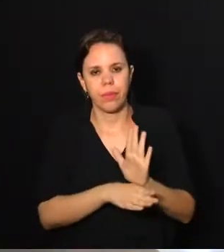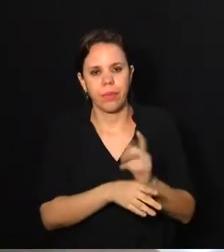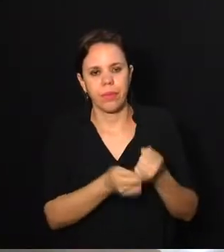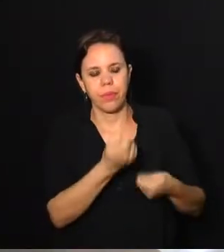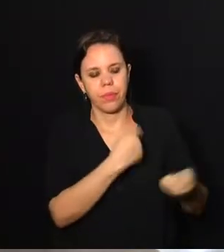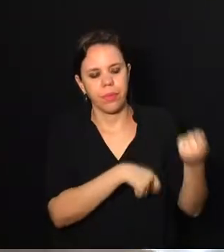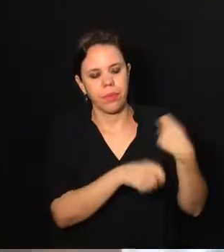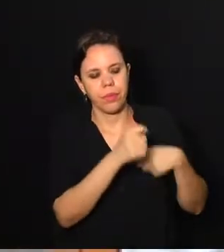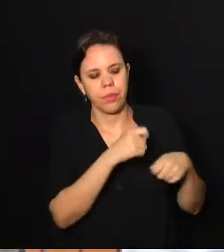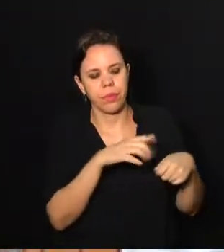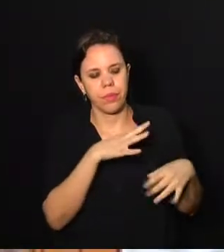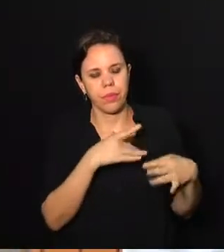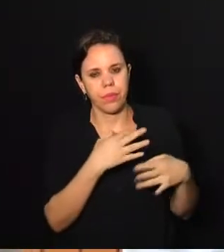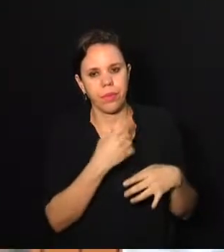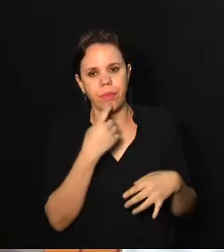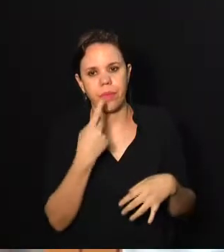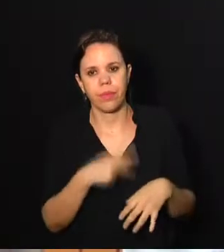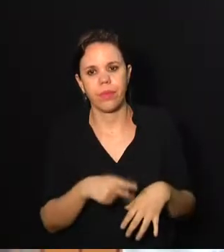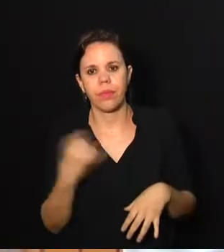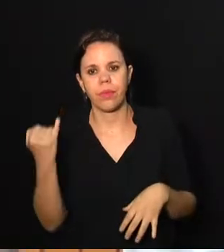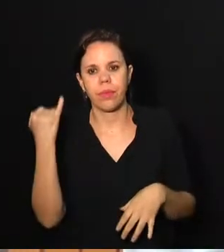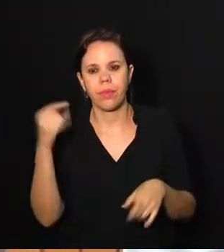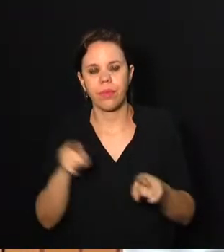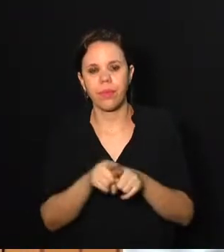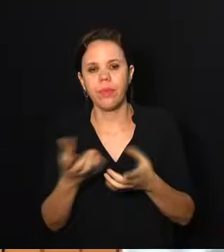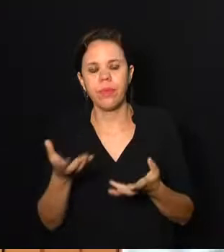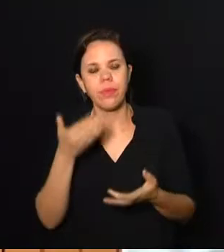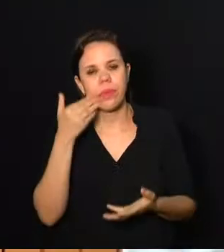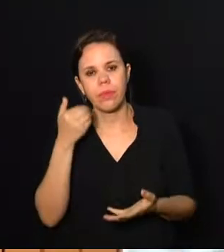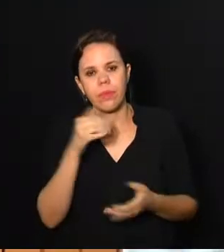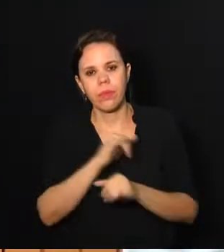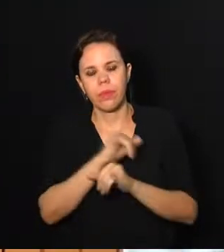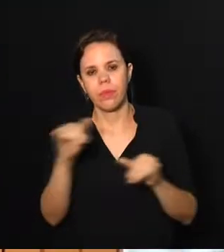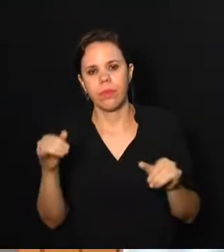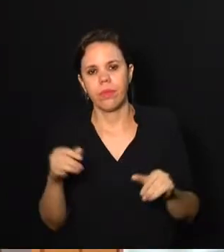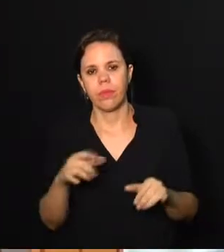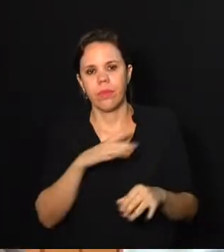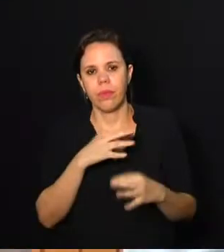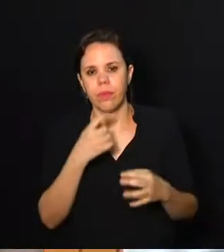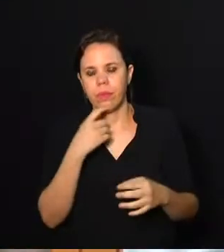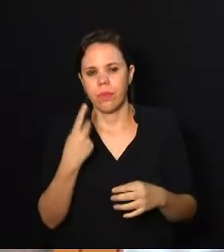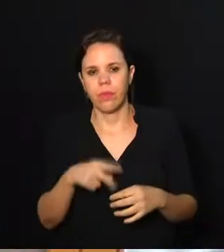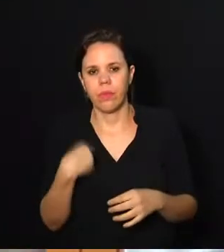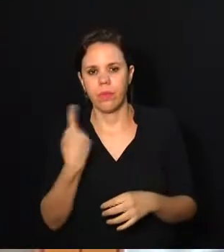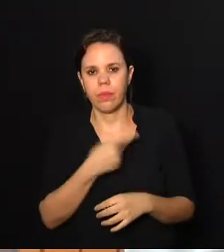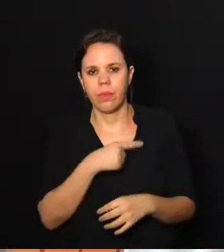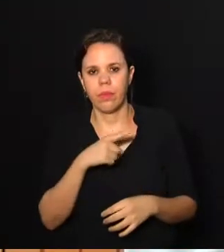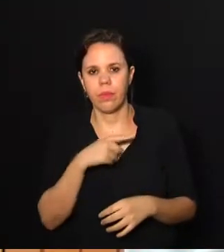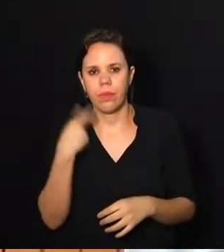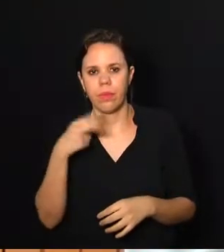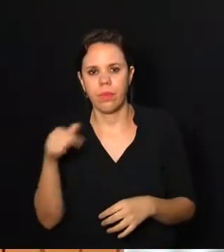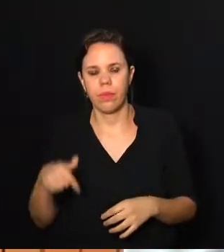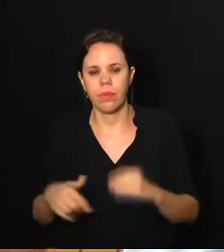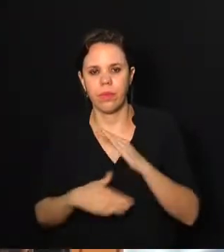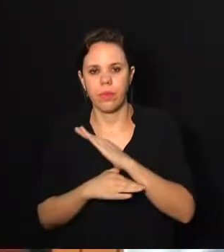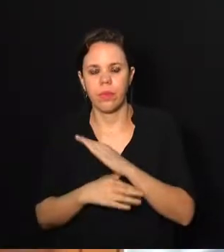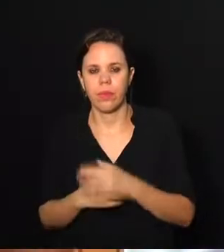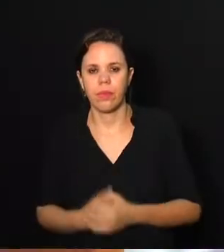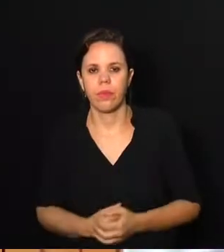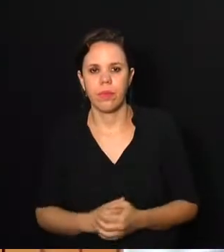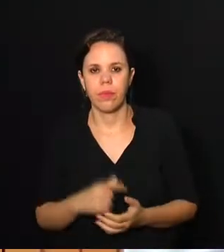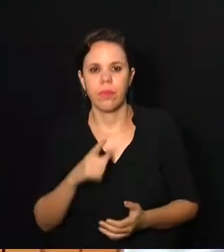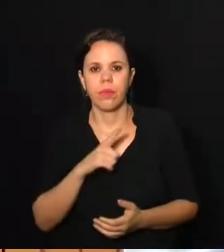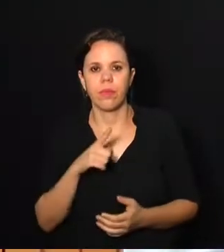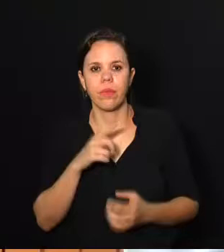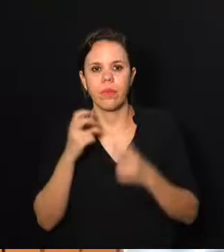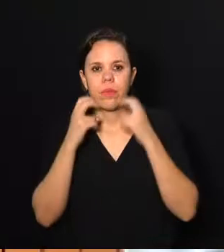Campinas. E uma outra coisa importante que eu quero aproveitar e falar para a cidade de Campinas, nós temos vereadores aqui nessa casa aqui que têm